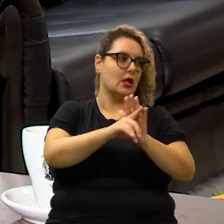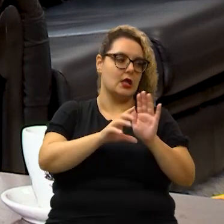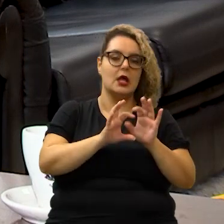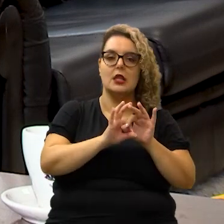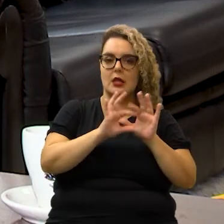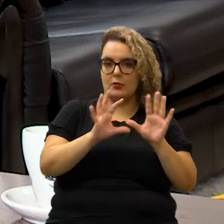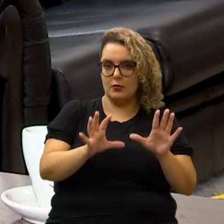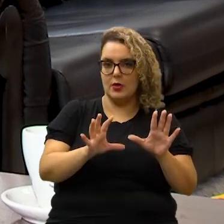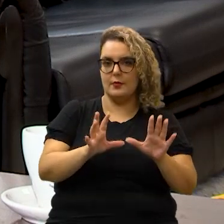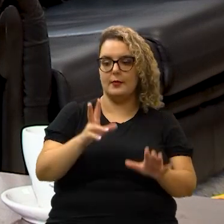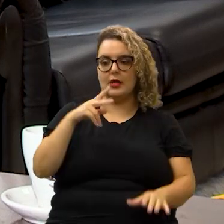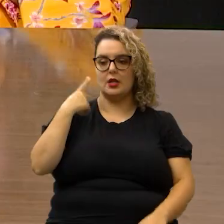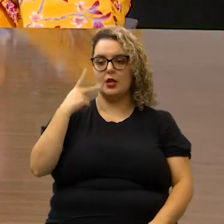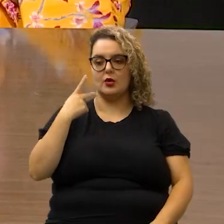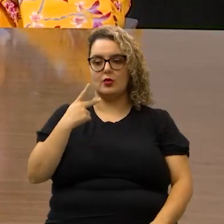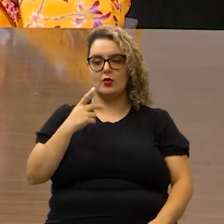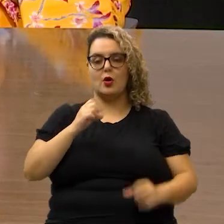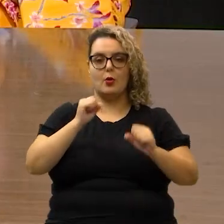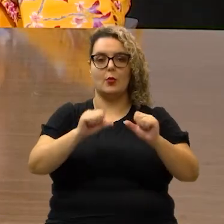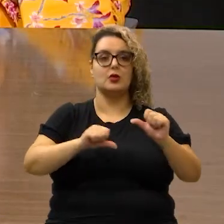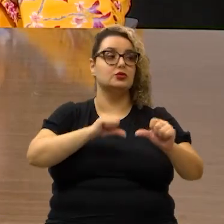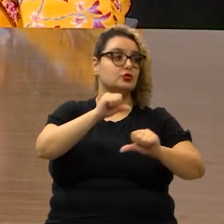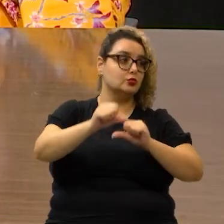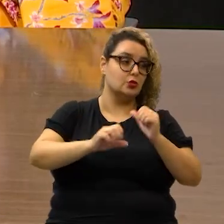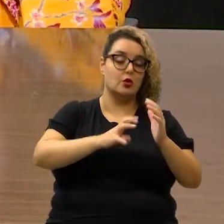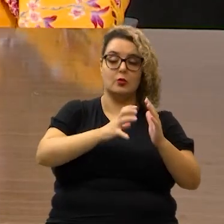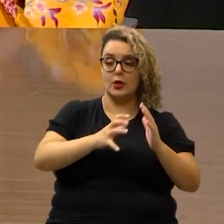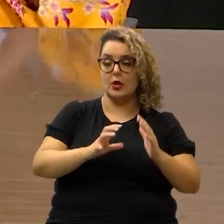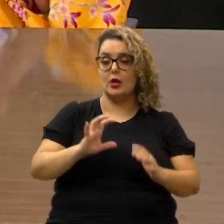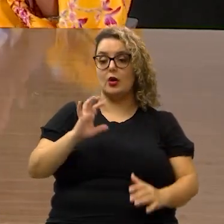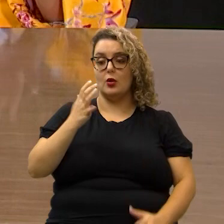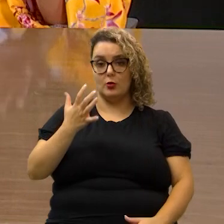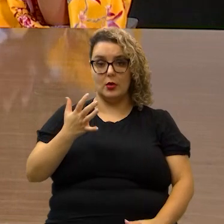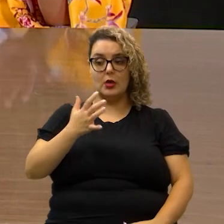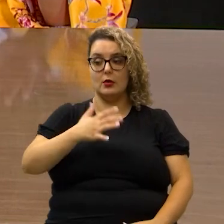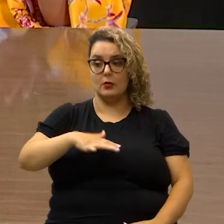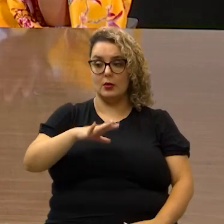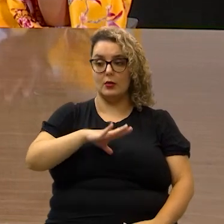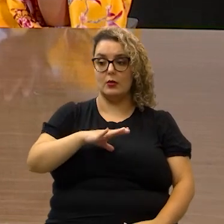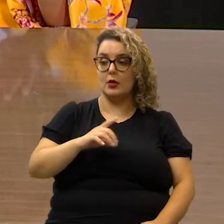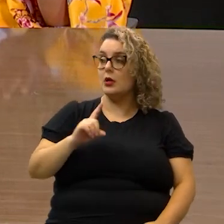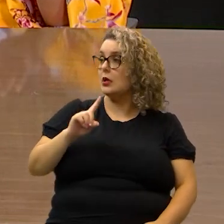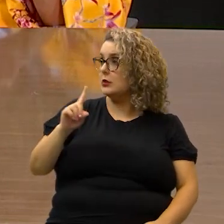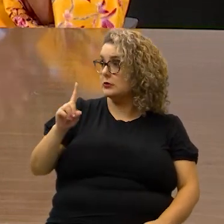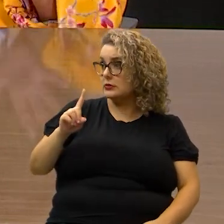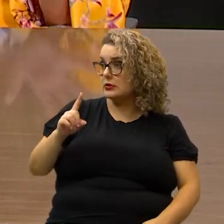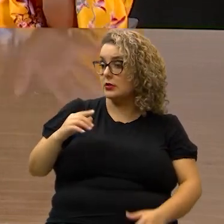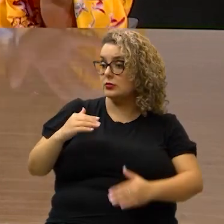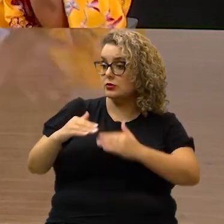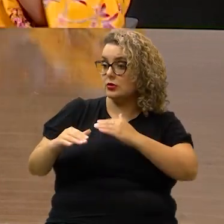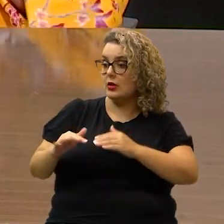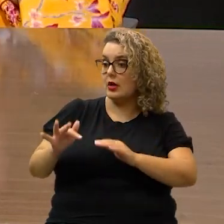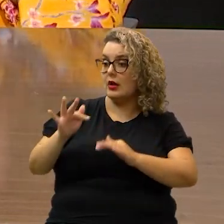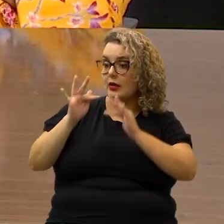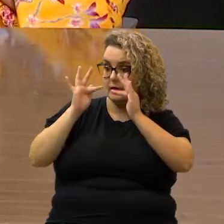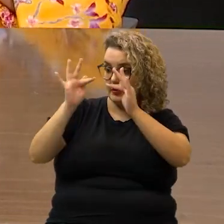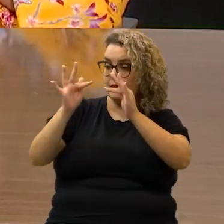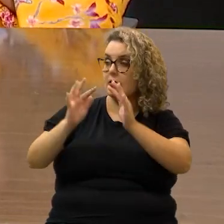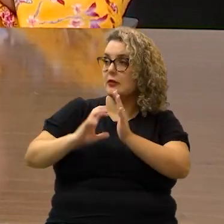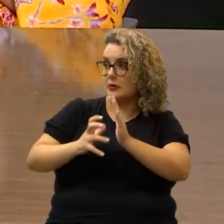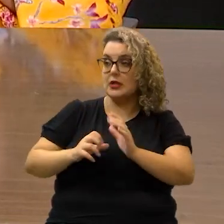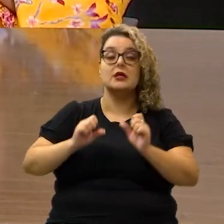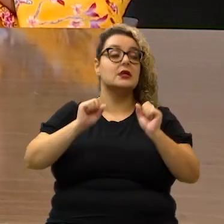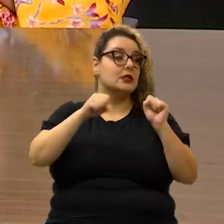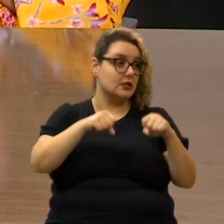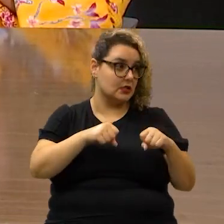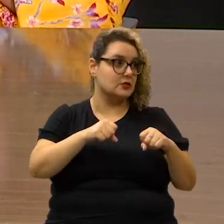que o vereador possa mudar de partido. Isso acontece no âmbito municipal. Não ferindo o princípio da fidelidade partidária, né? Então, a